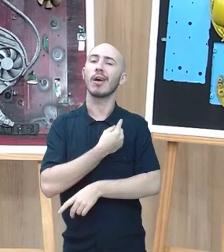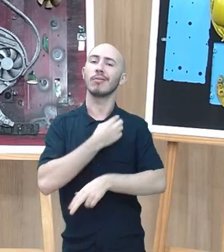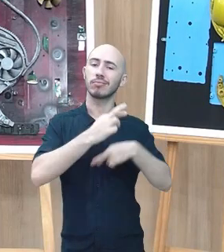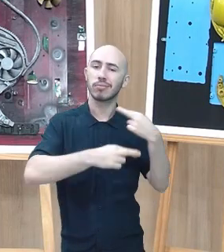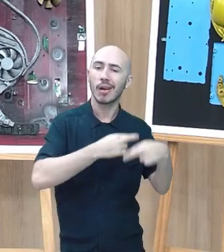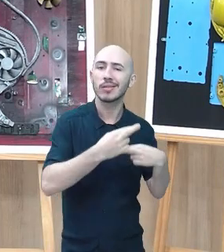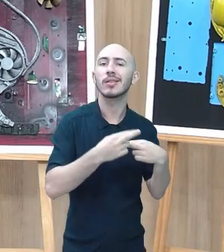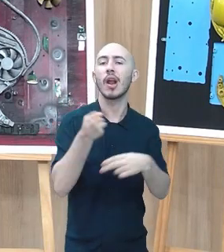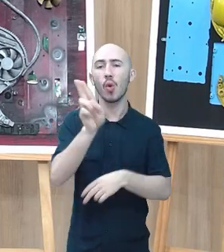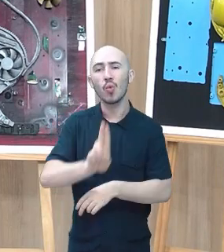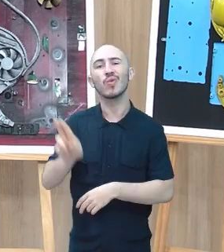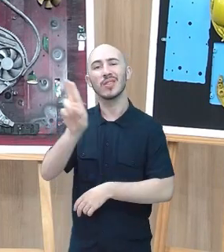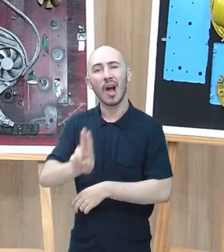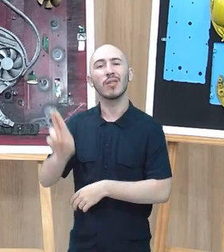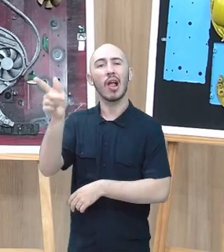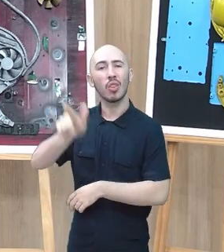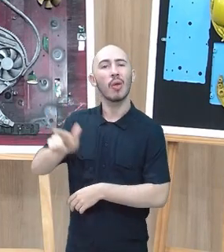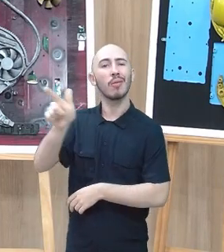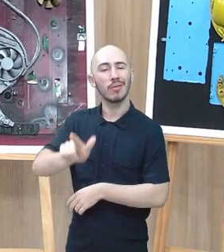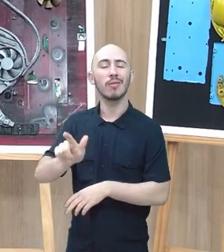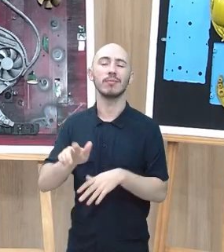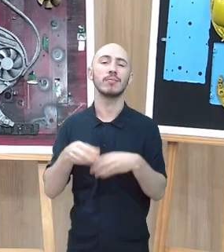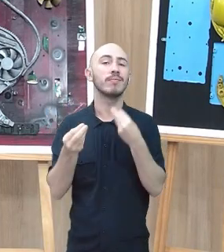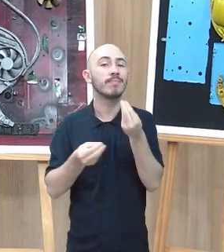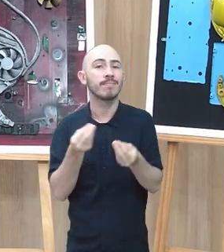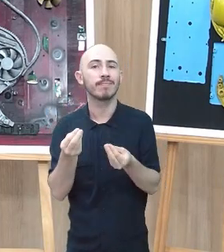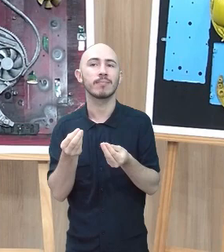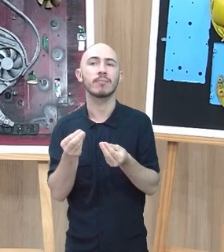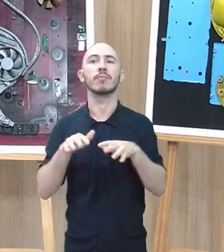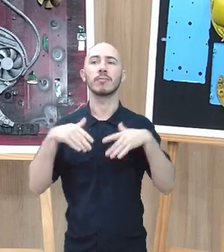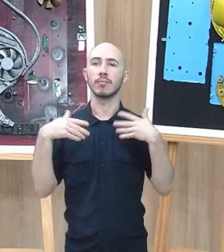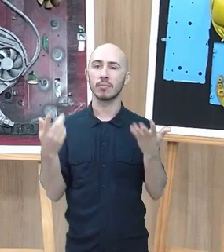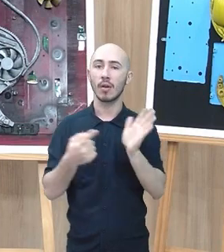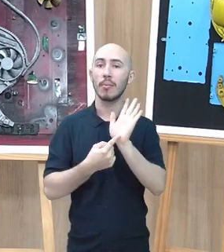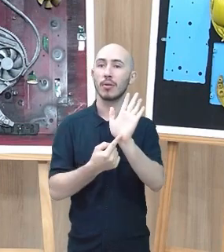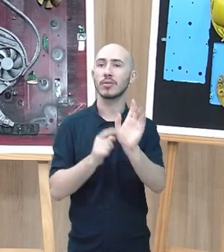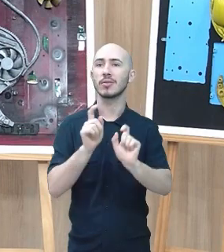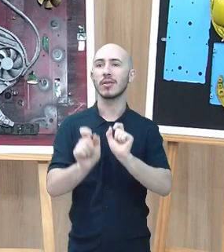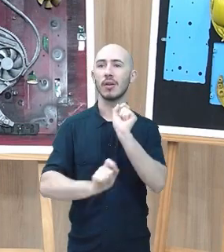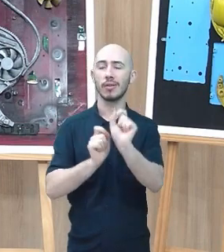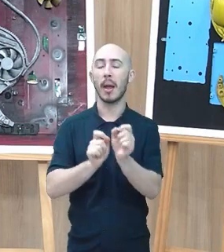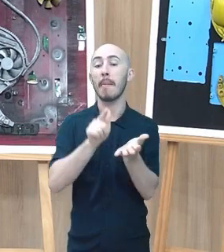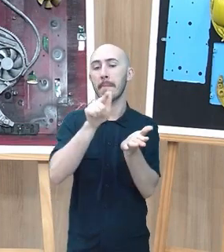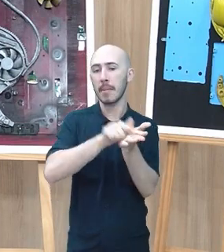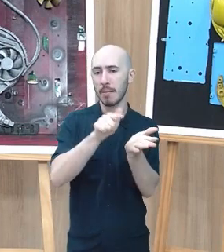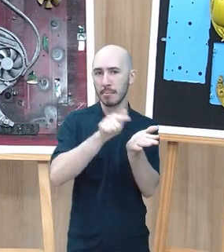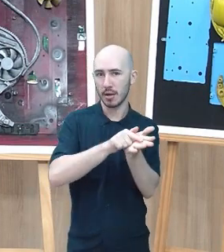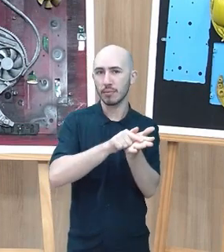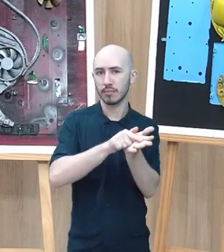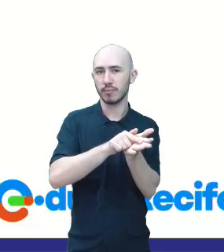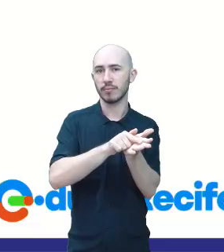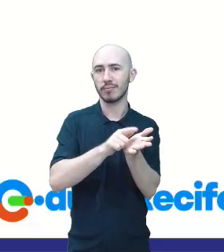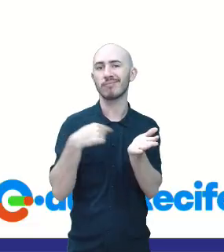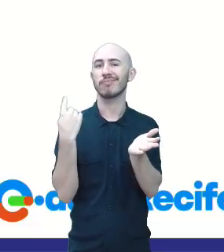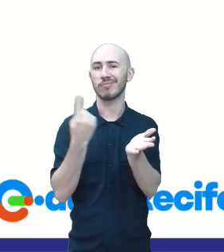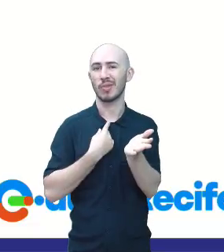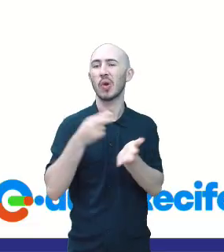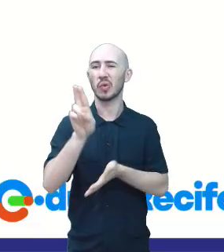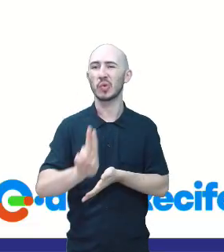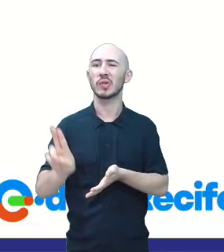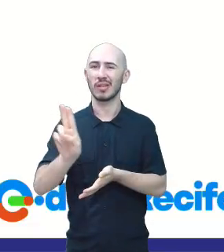esses resíduos. Então aqui eu trago um dado, por exemplo, do papel que a gente produz, por